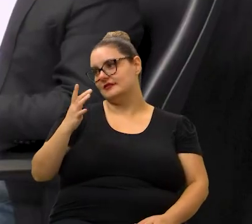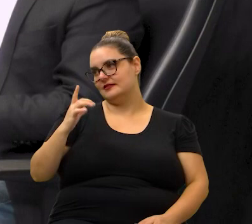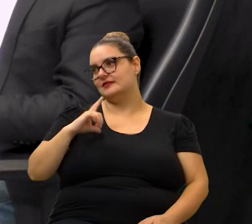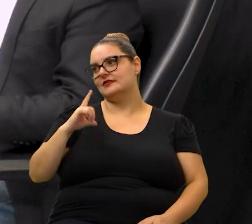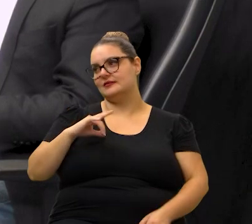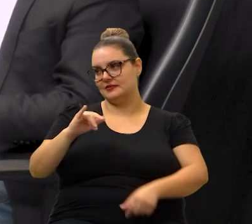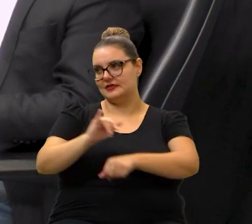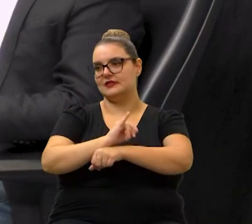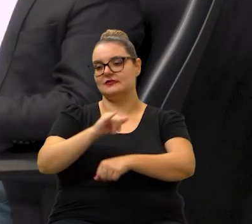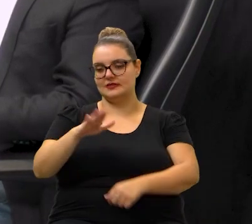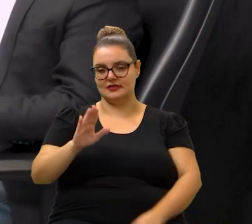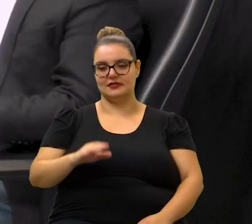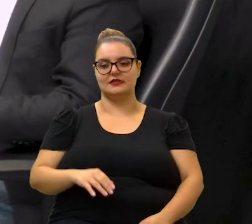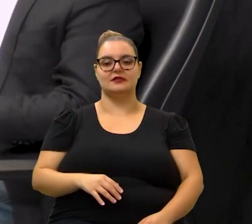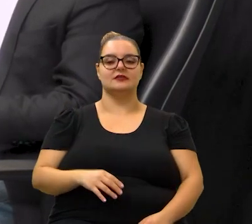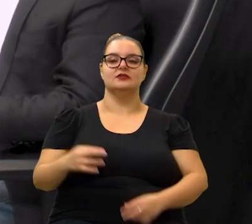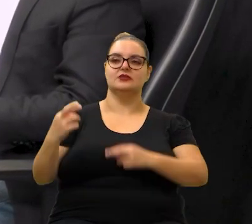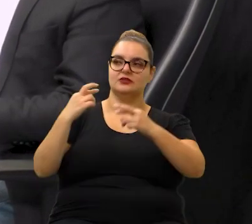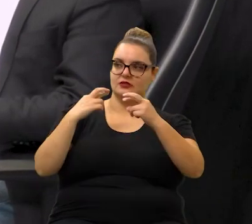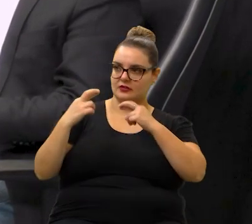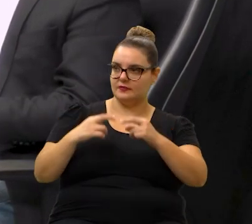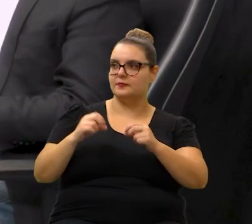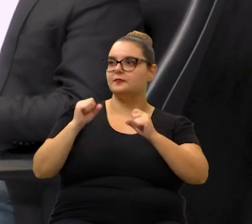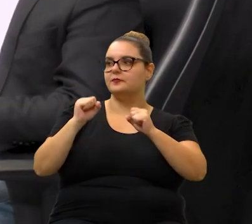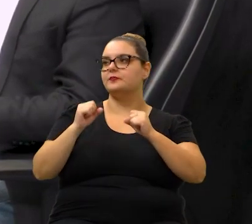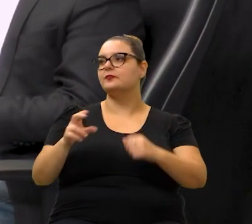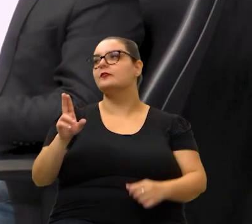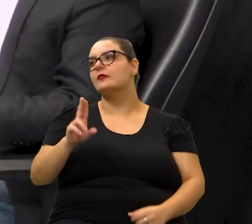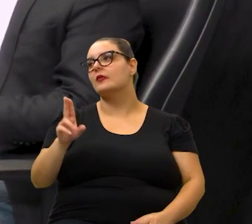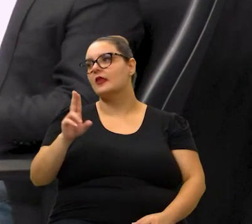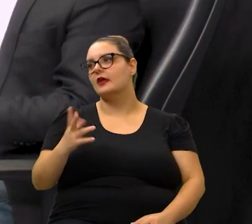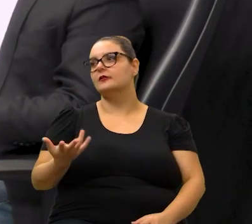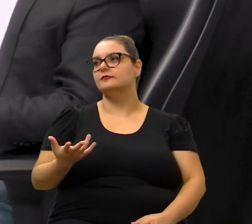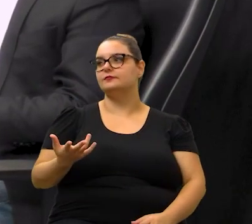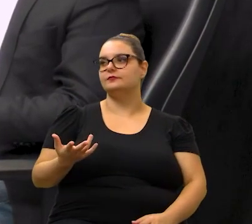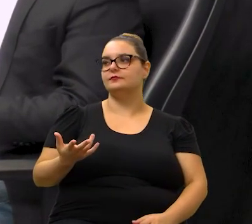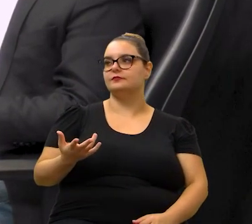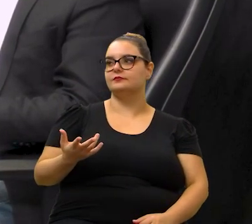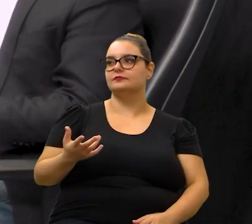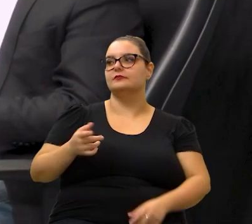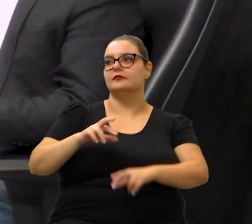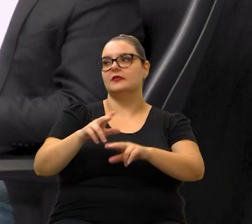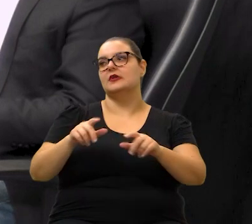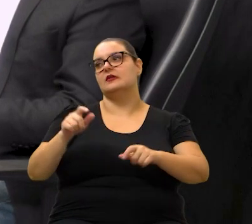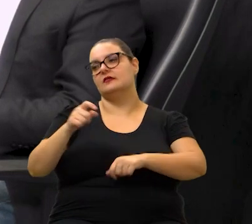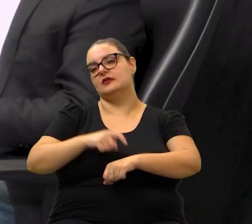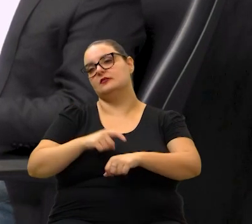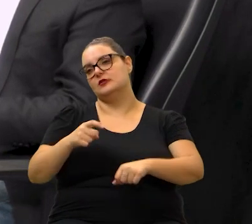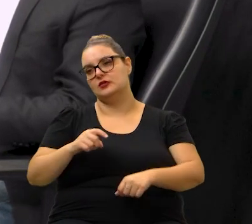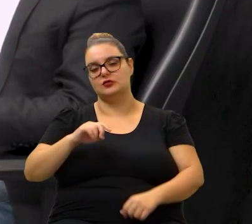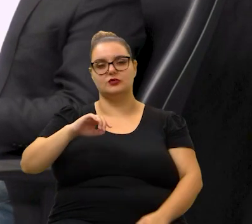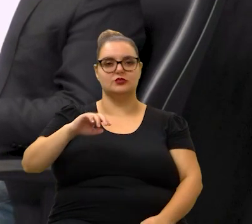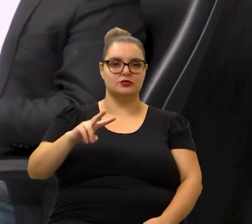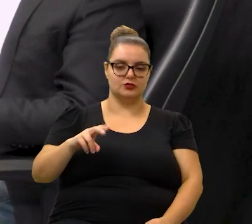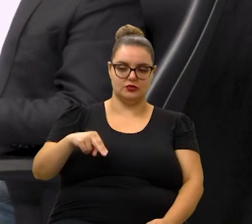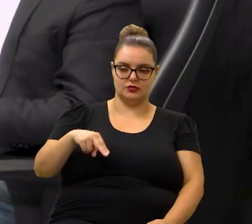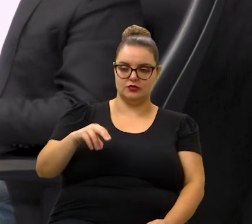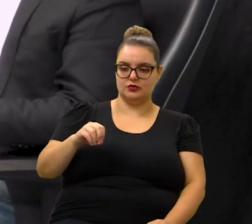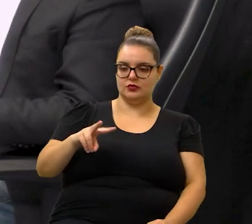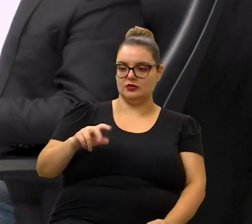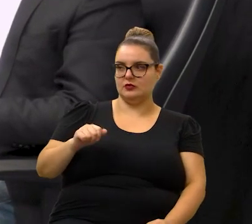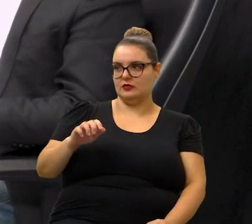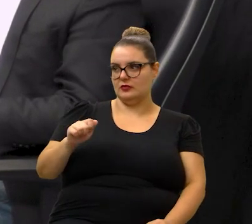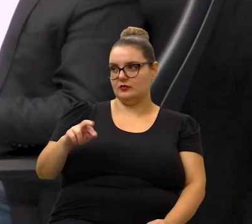ferramenta mais de investigação que eles podem utilizar para muitas situações no Nova América eu já fiquei